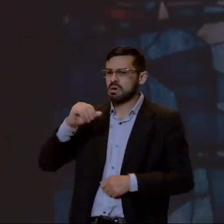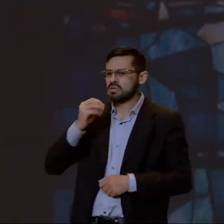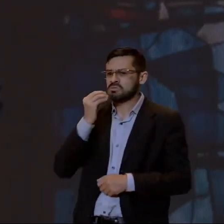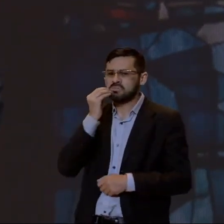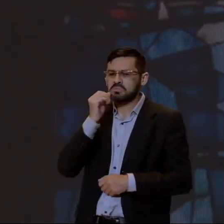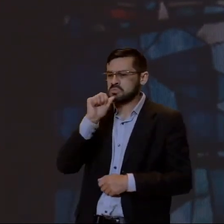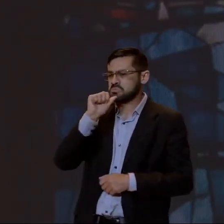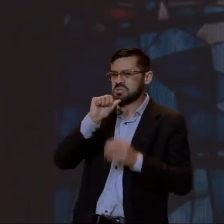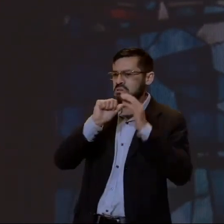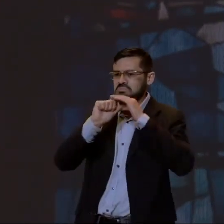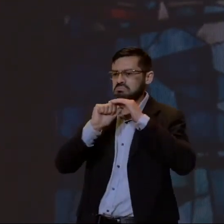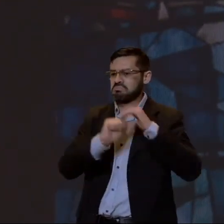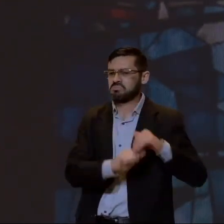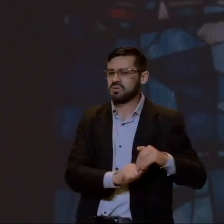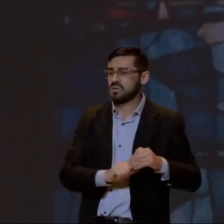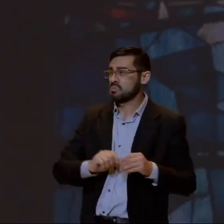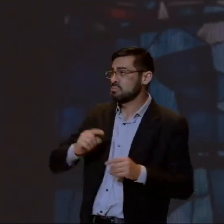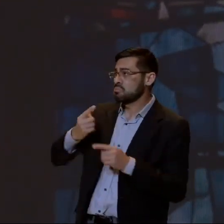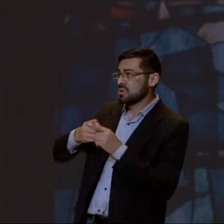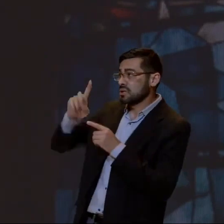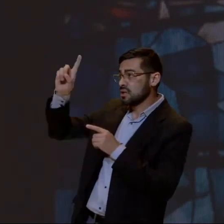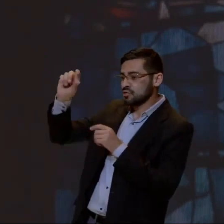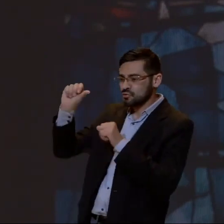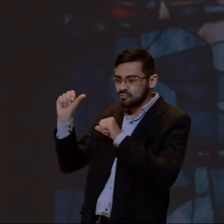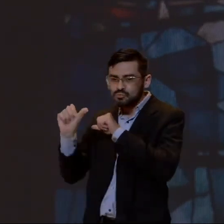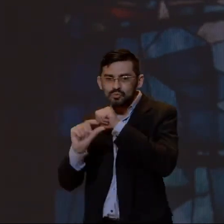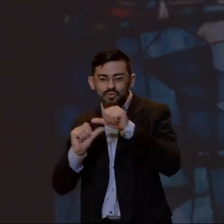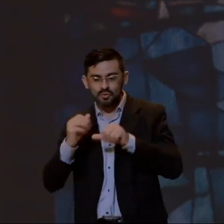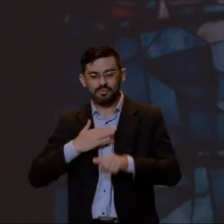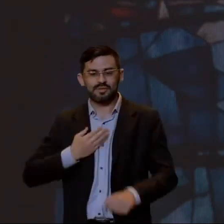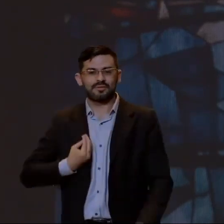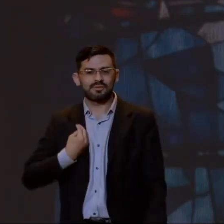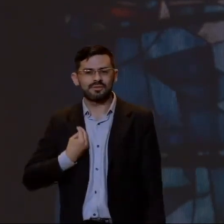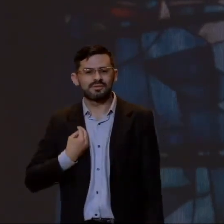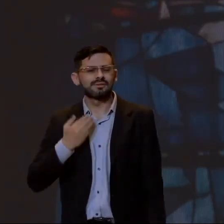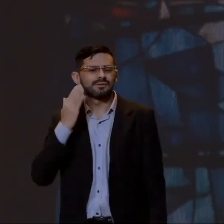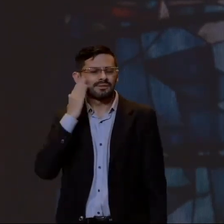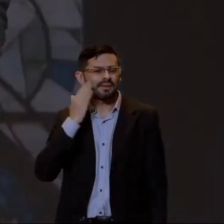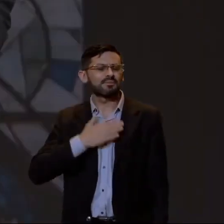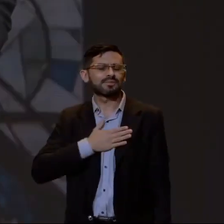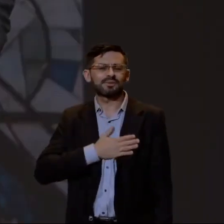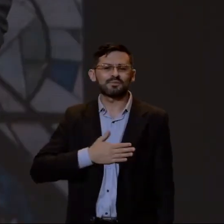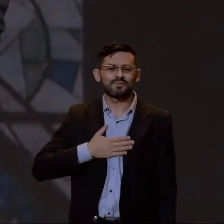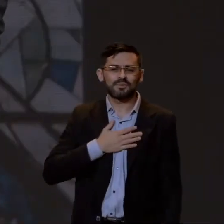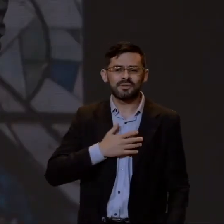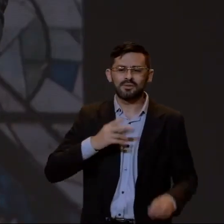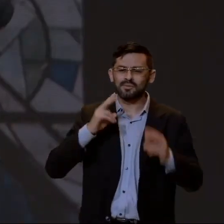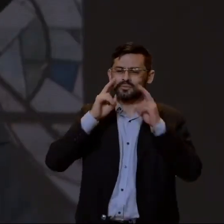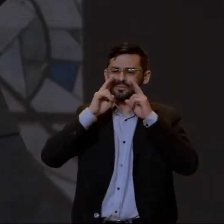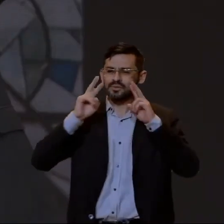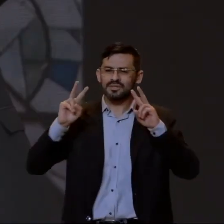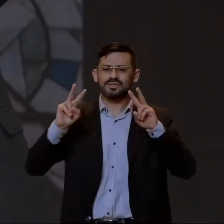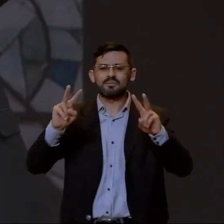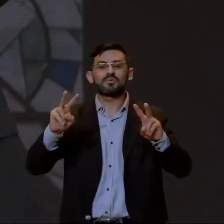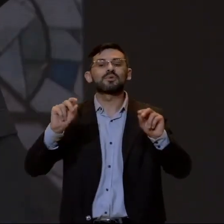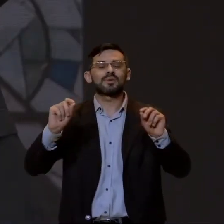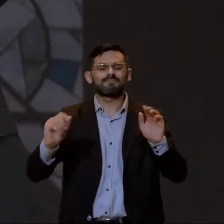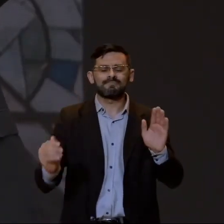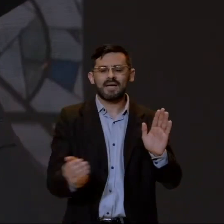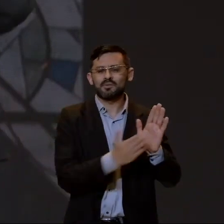de álcool na minha boca. E sabe o que é gostoso? O testemunho é